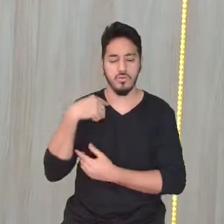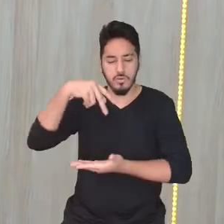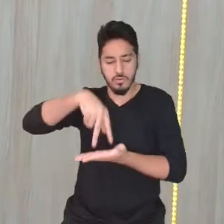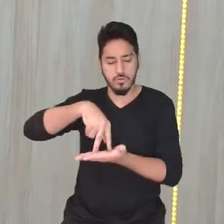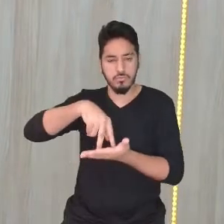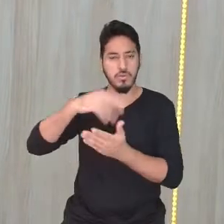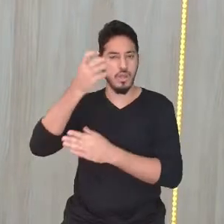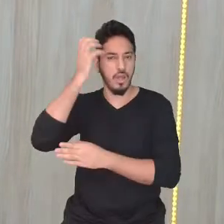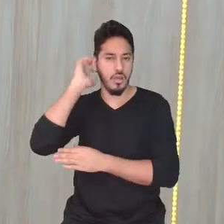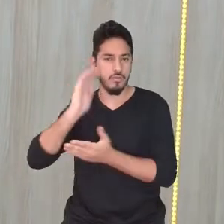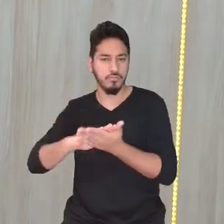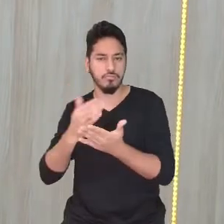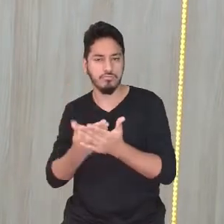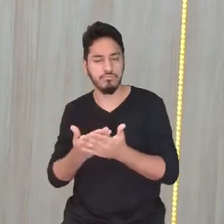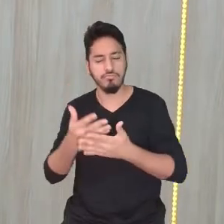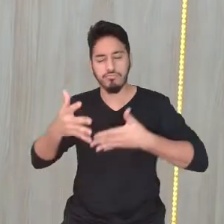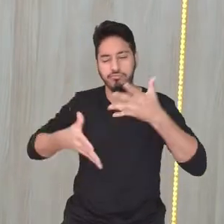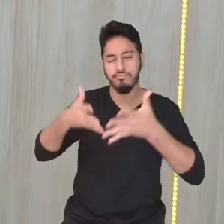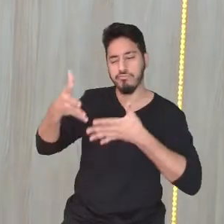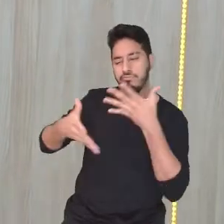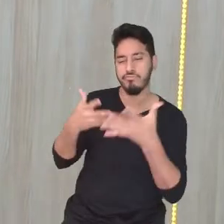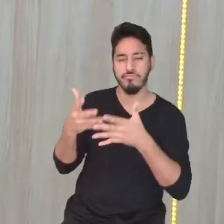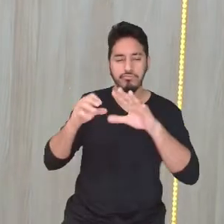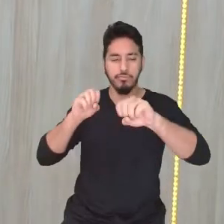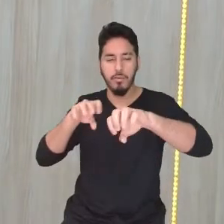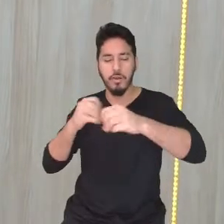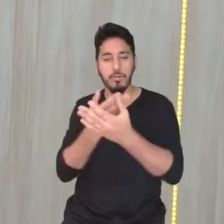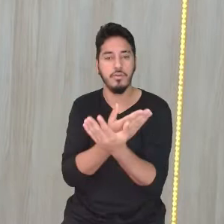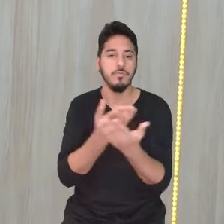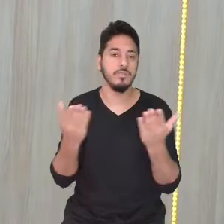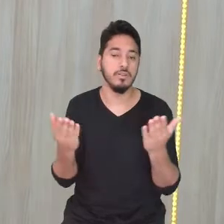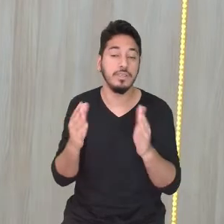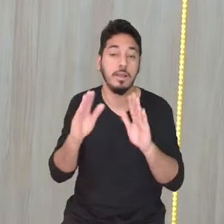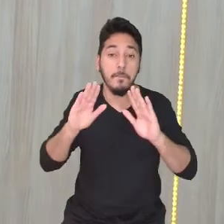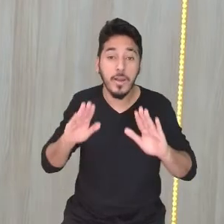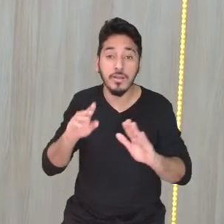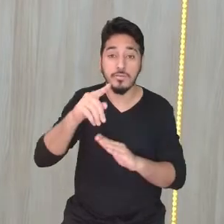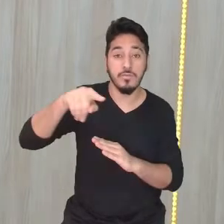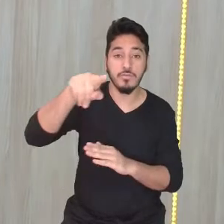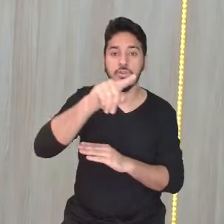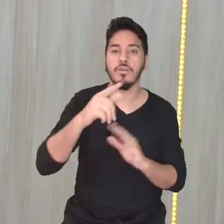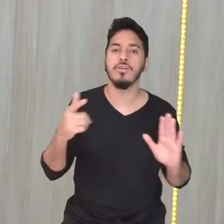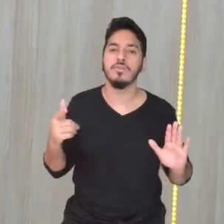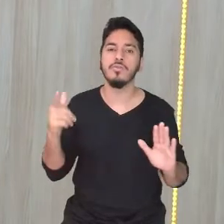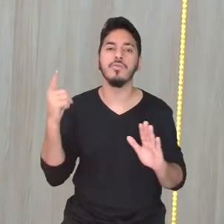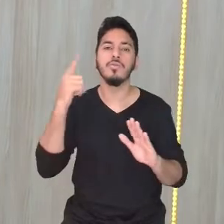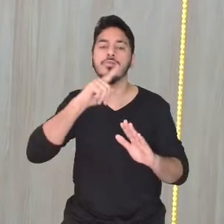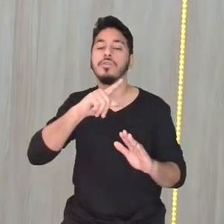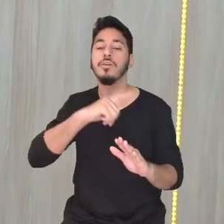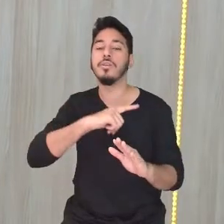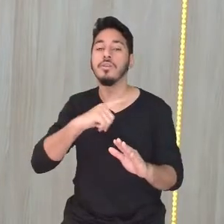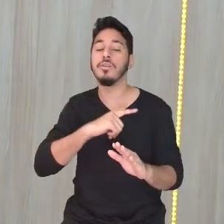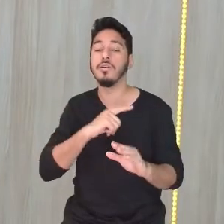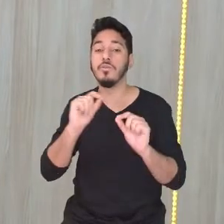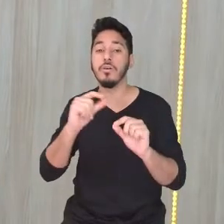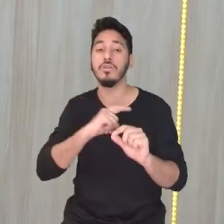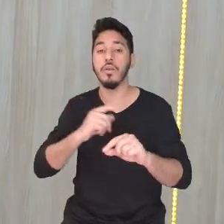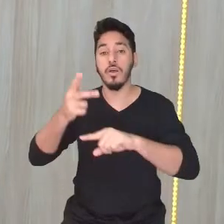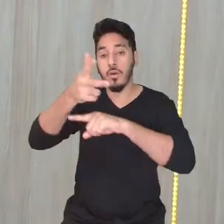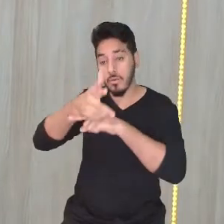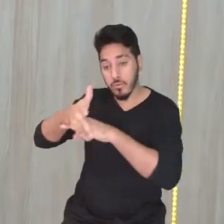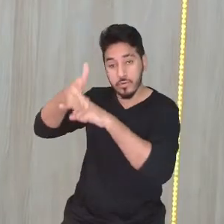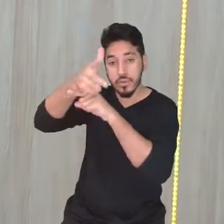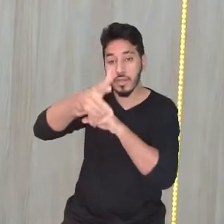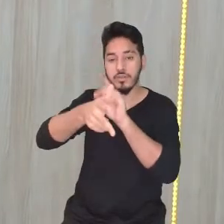Everton e eu estamos levando esse conteúdo para vocês. Mas, para vocês poderem ter esse conteúdo, está uma equipe inteira aqui